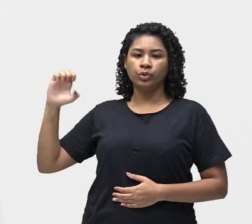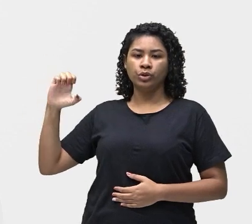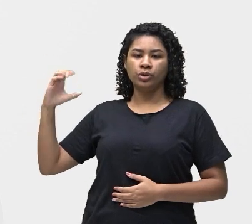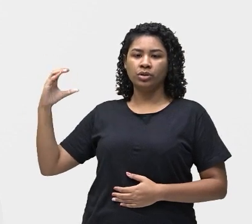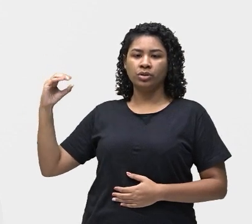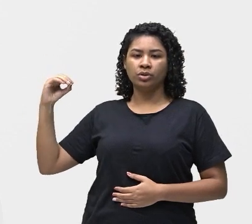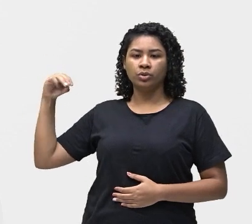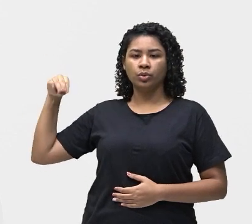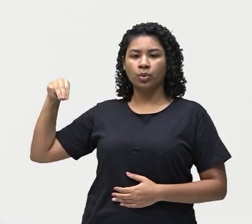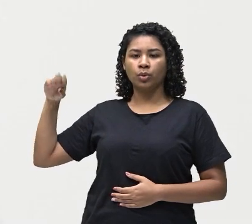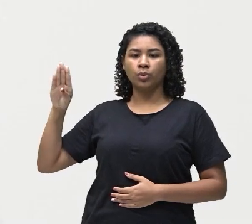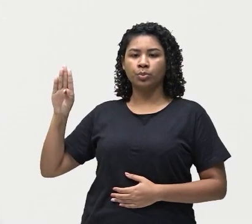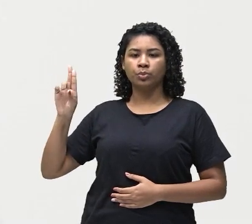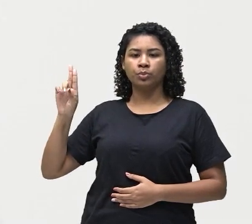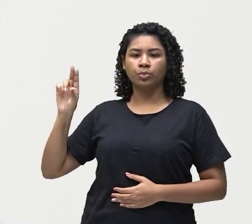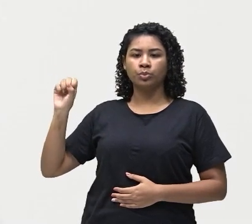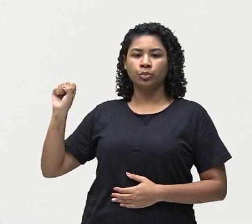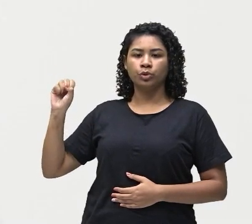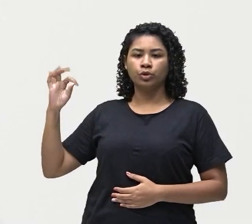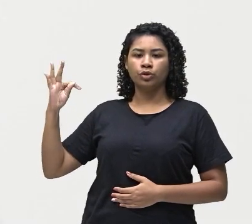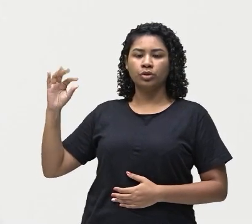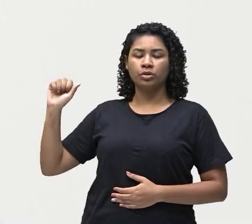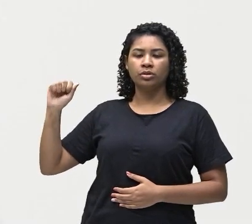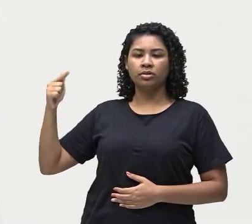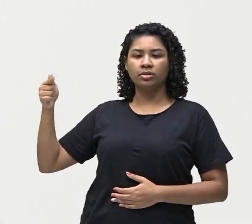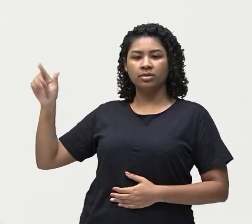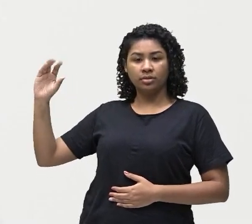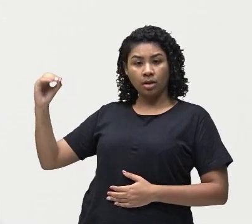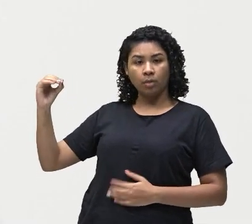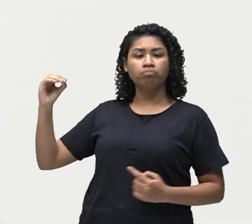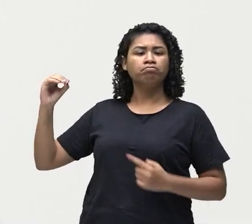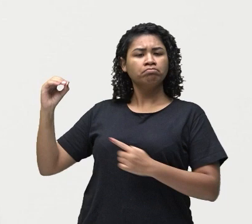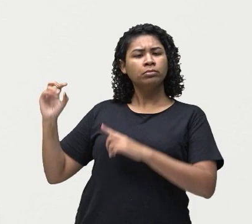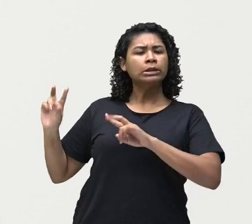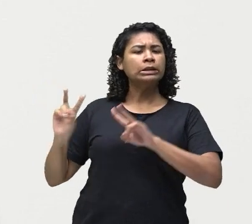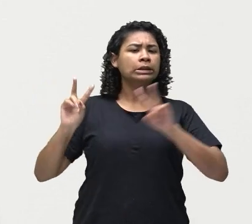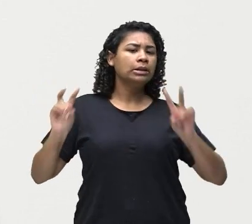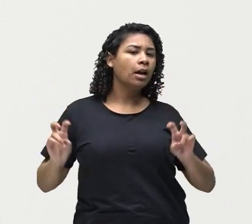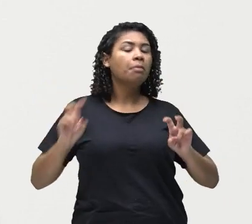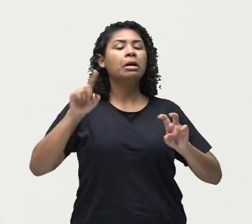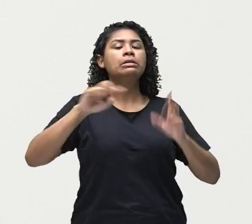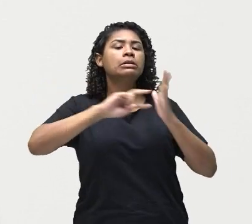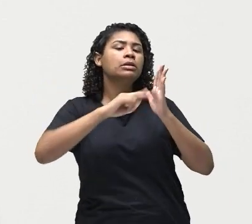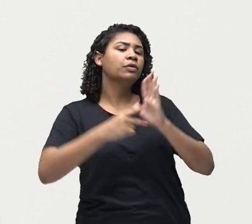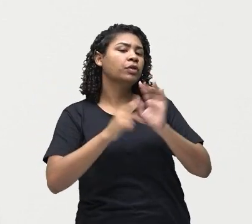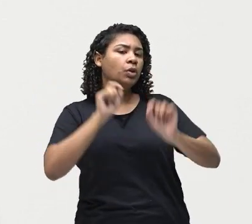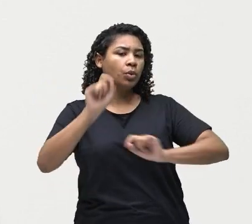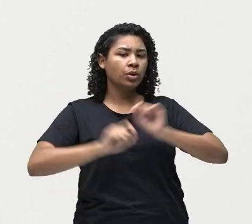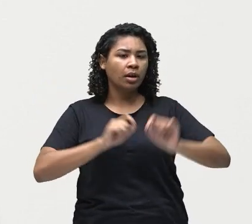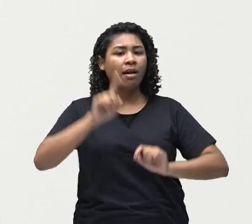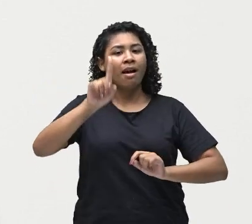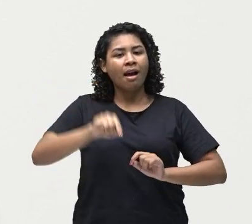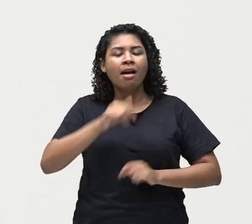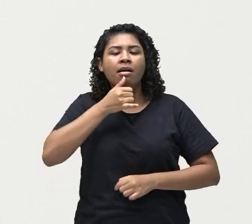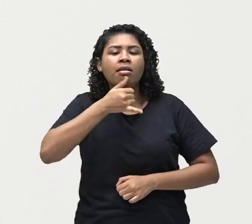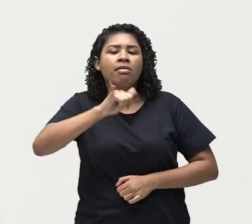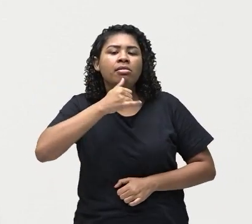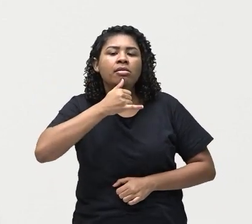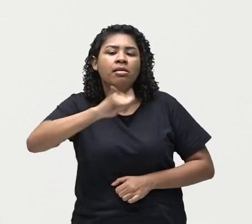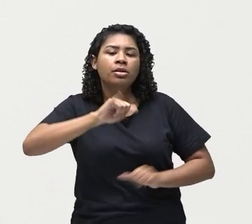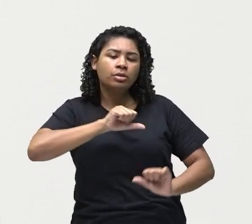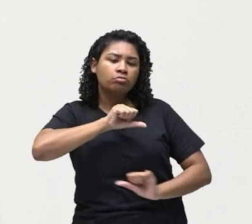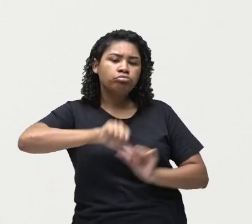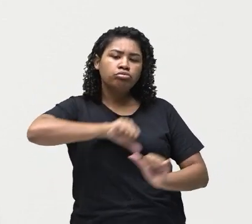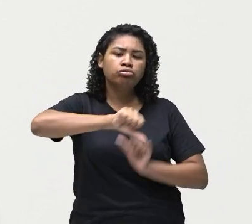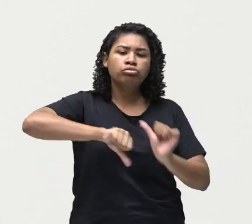que nós trouxemos aí para vocês onde a gente vai observar a transformação de energia acontecendo e nesse processo de